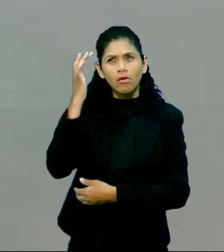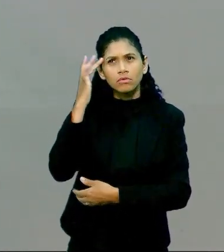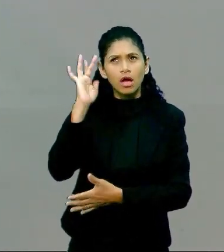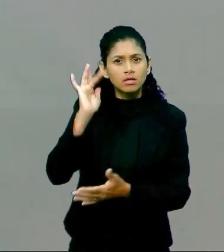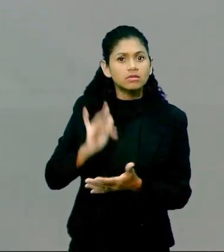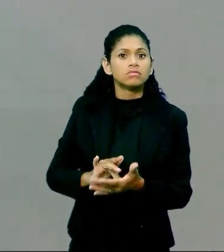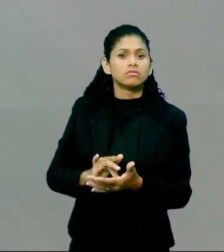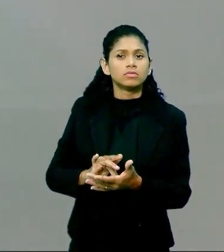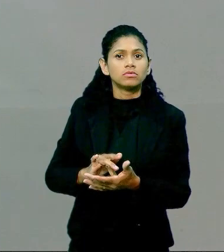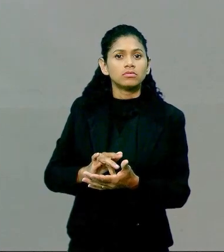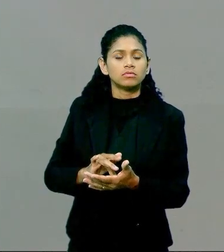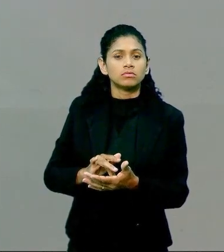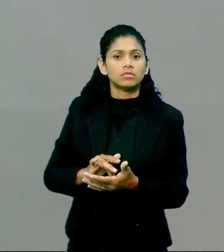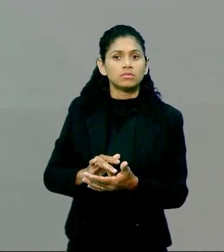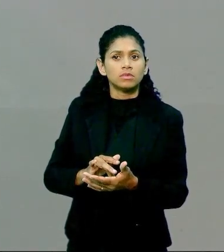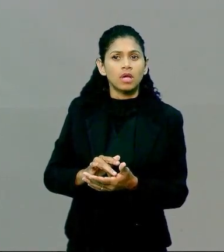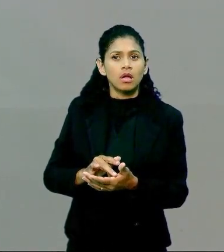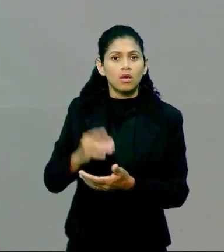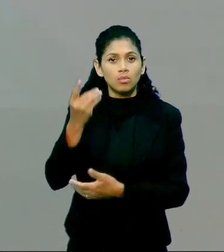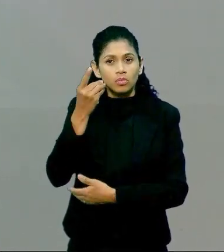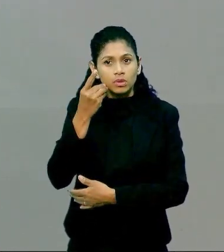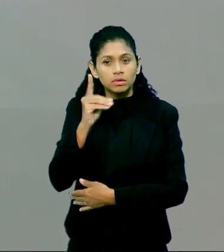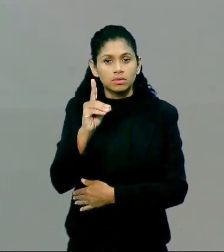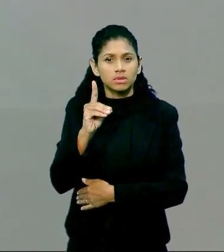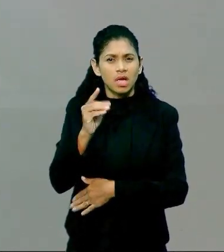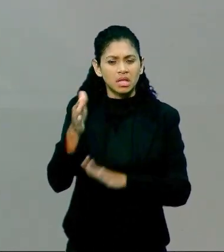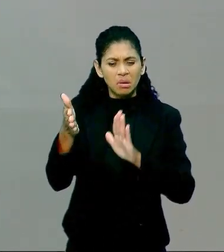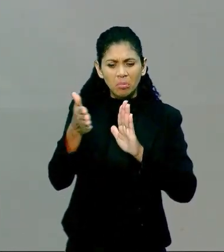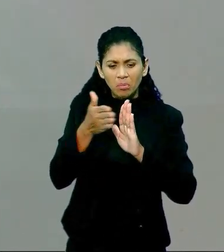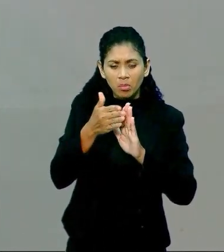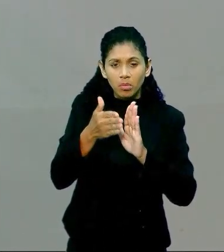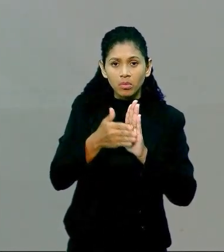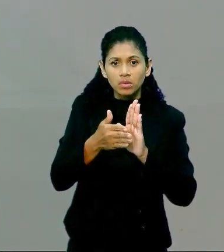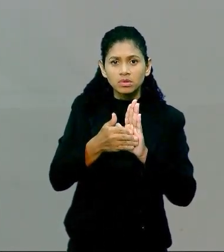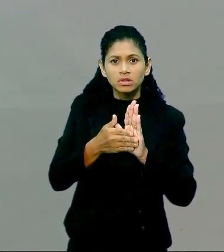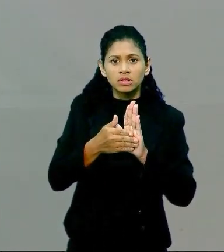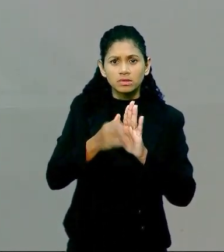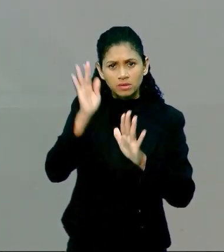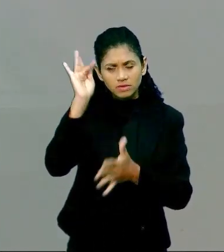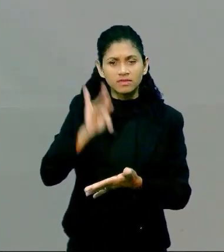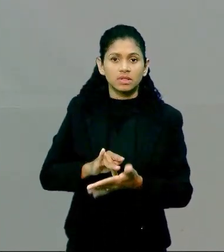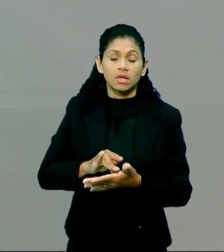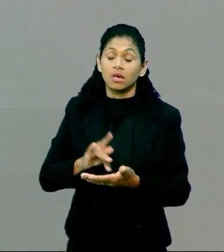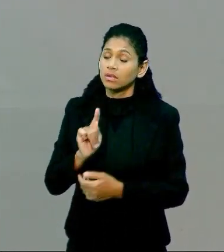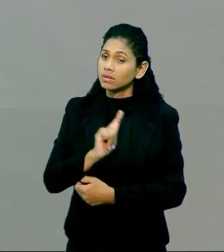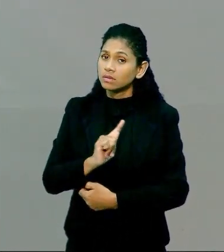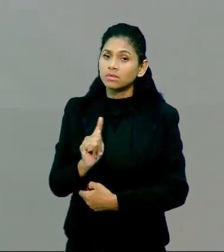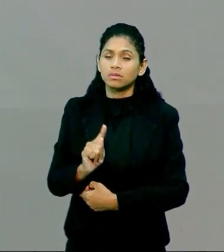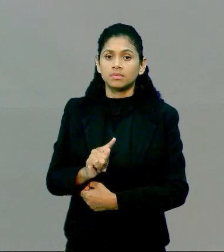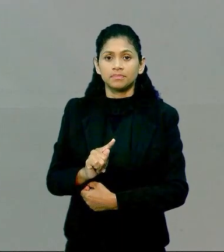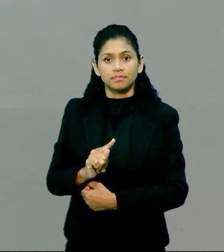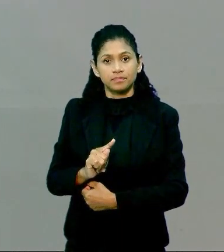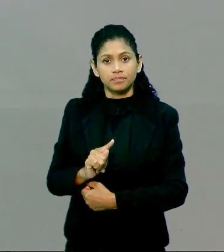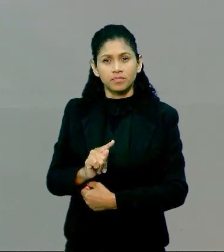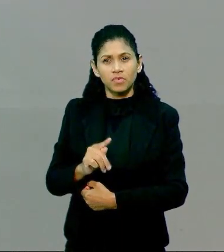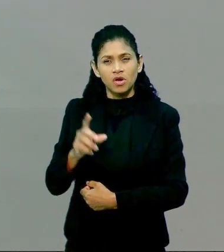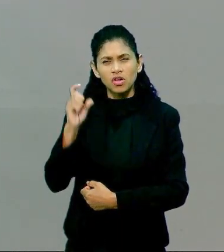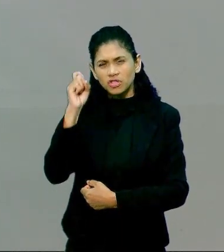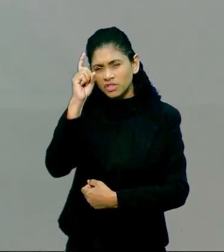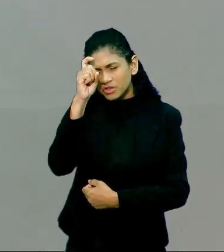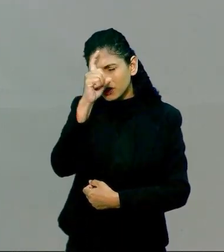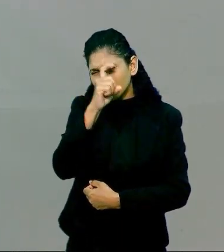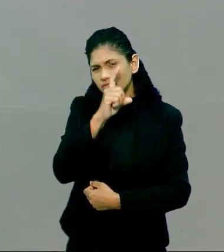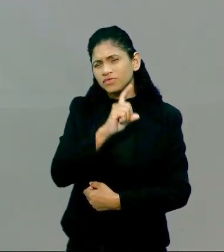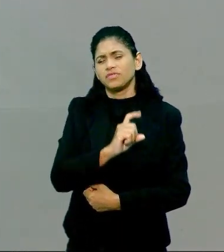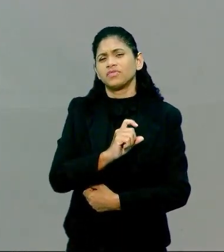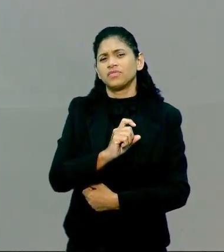data estipulada, né? Dificilmente a Semana Santa ela cai num calendário igual,